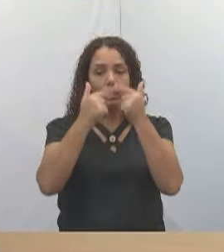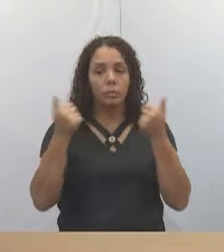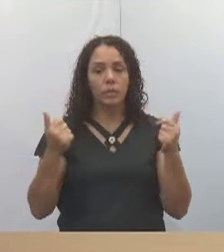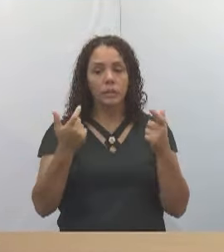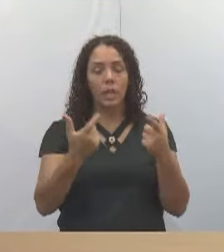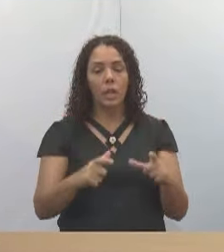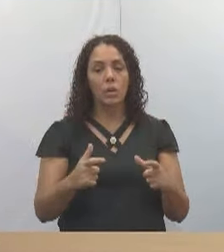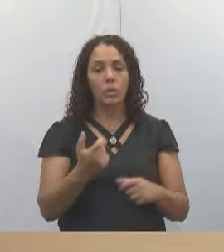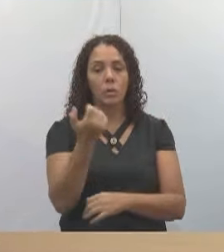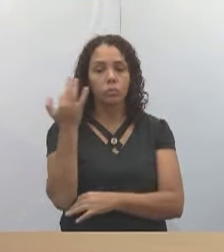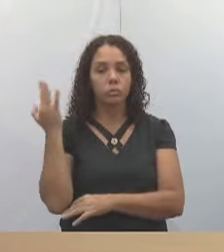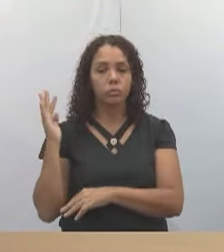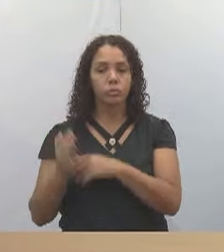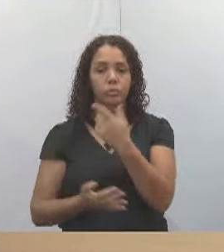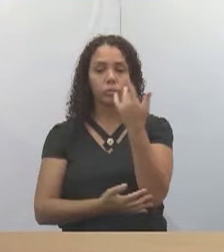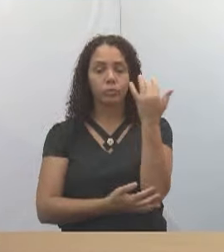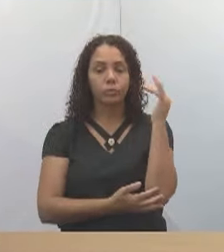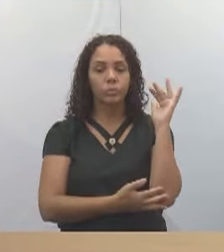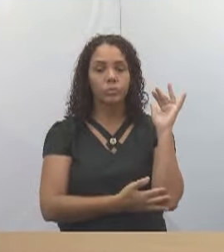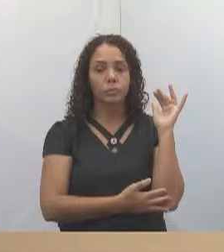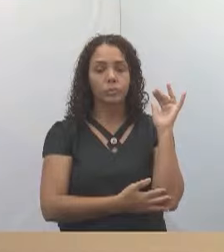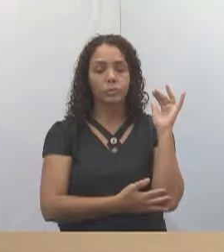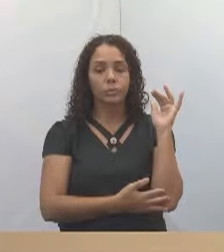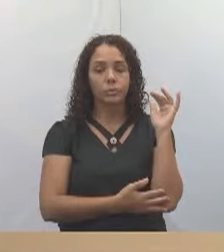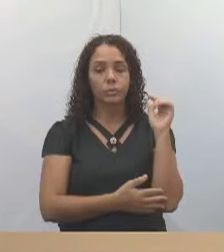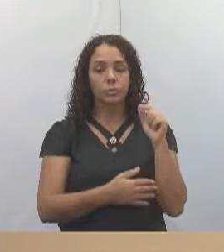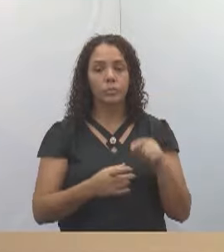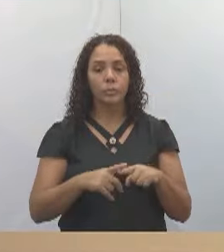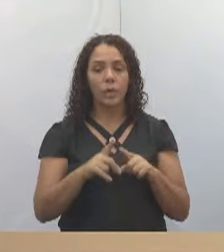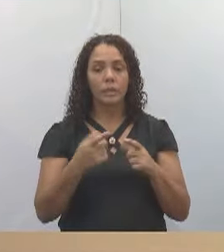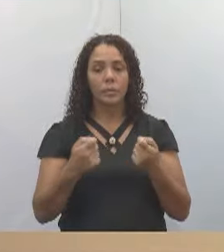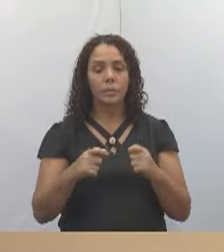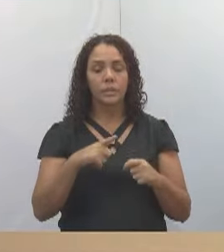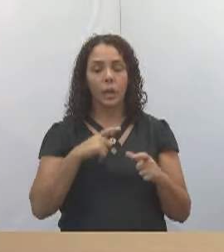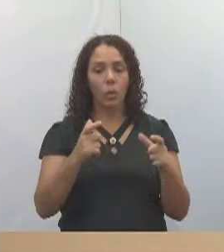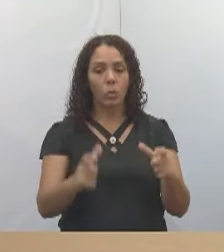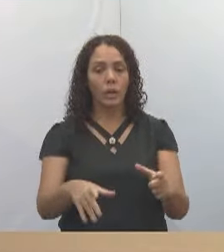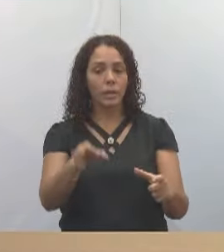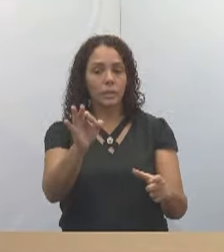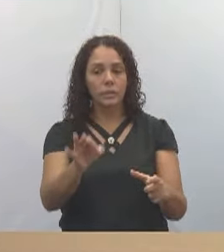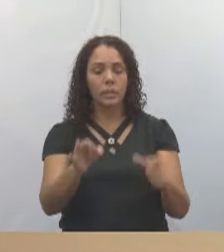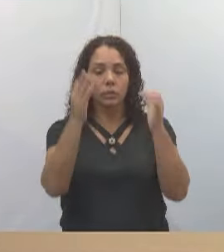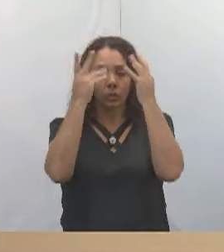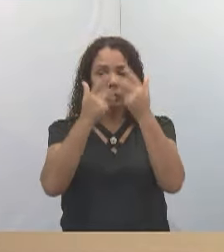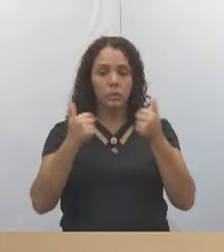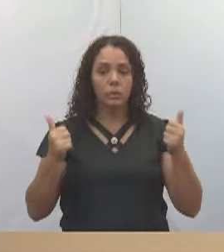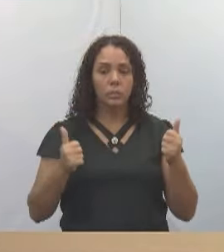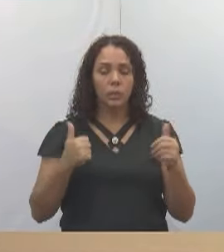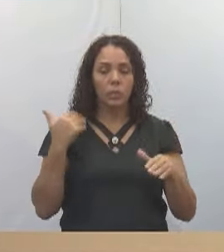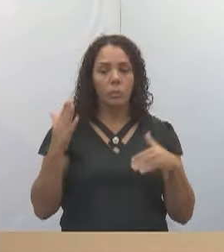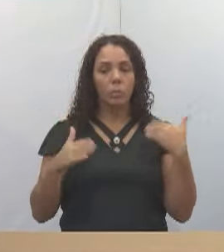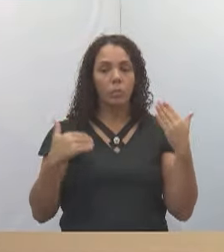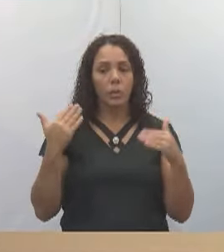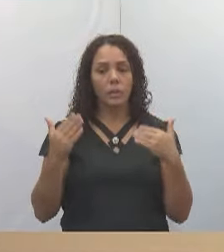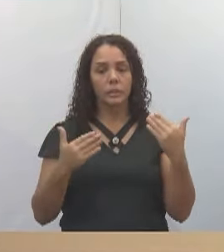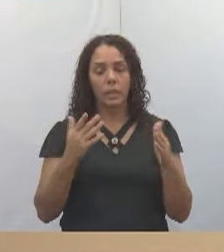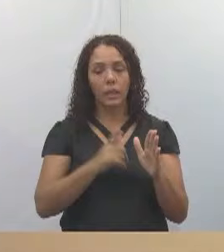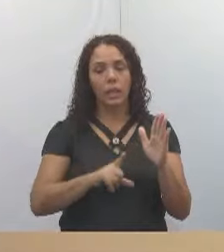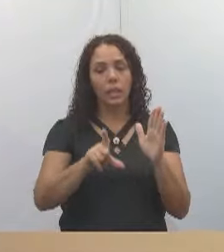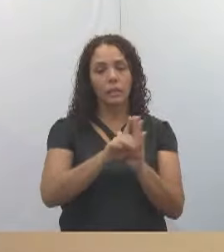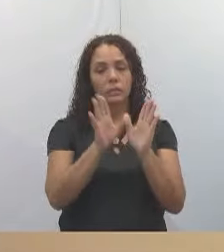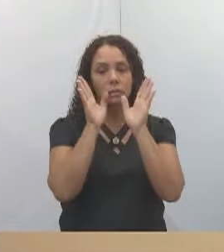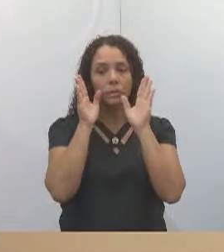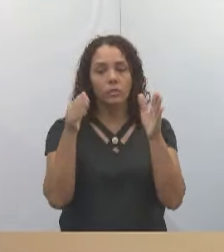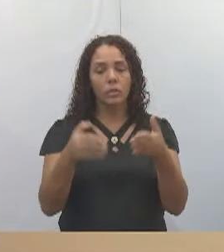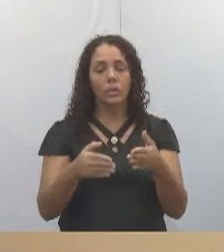para o local a ser digno de animal, e sendo a lei dirigida aos apartamentos e